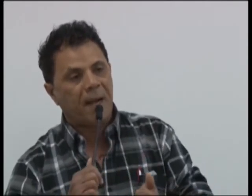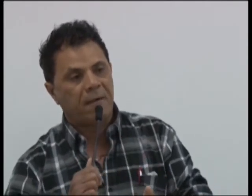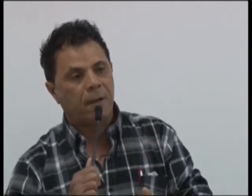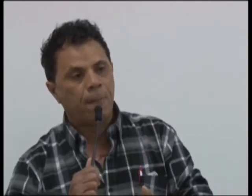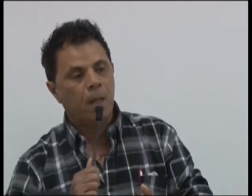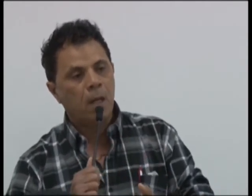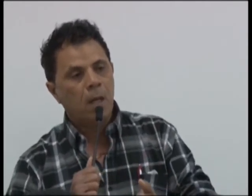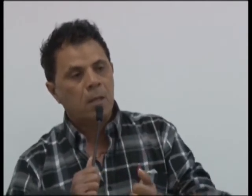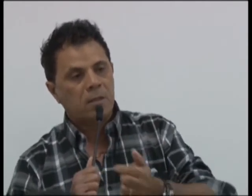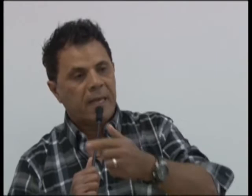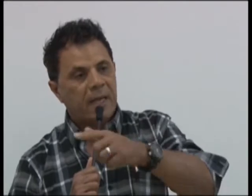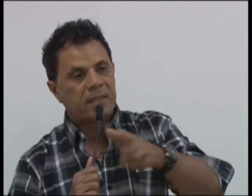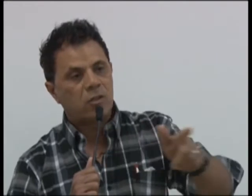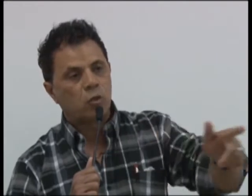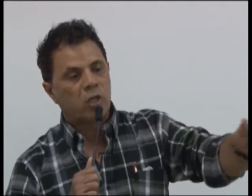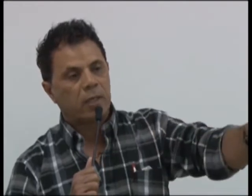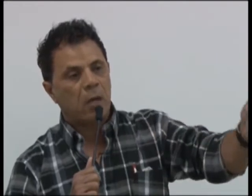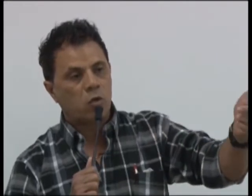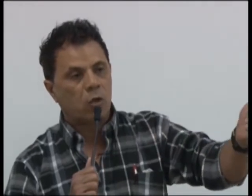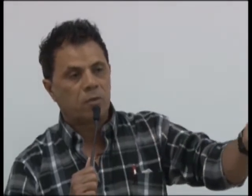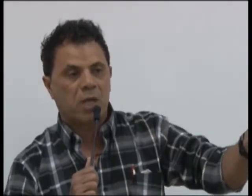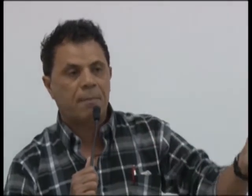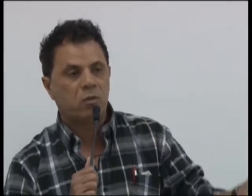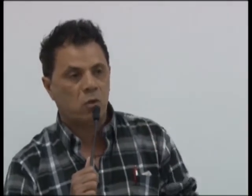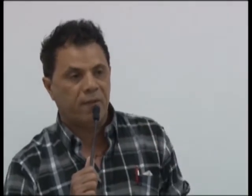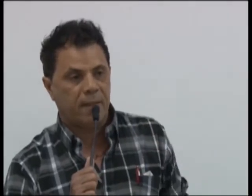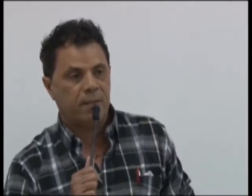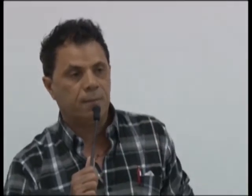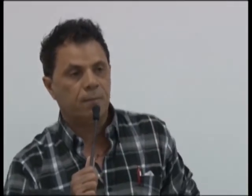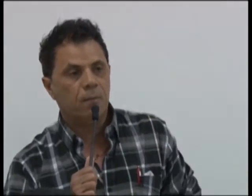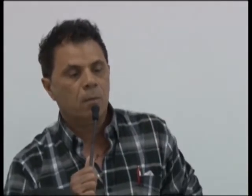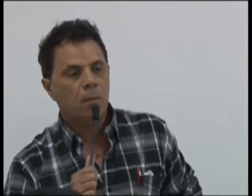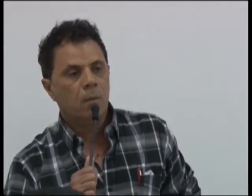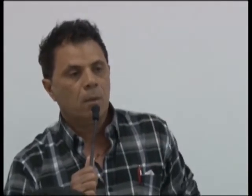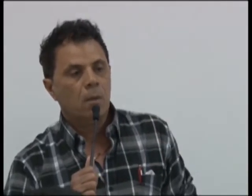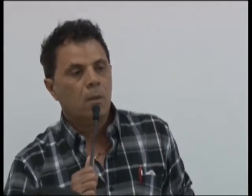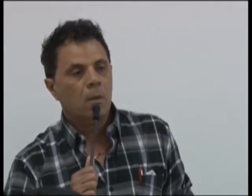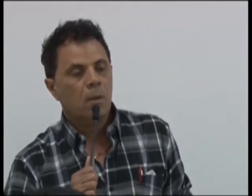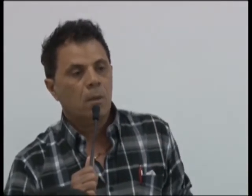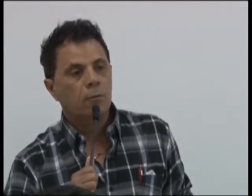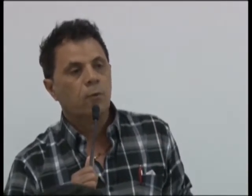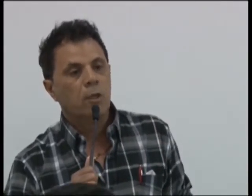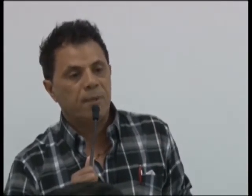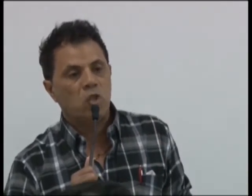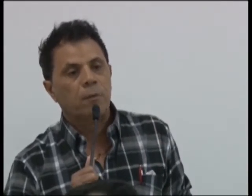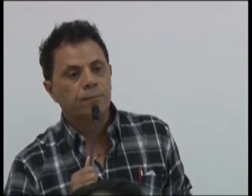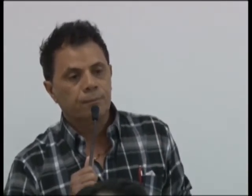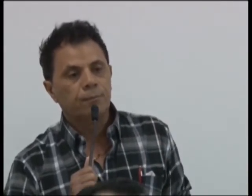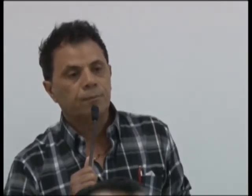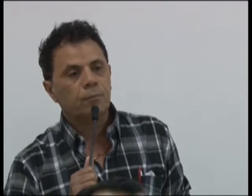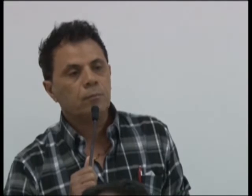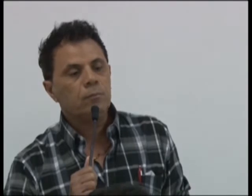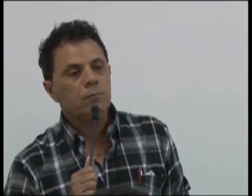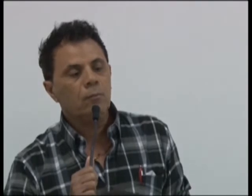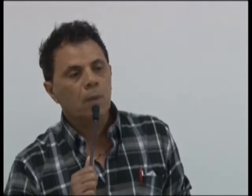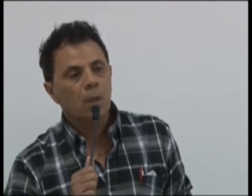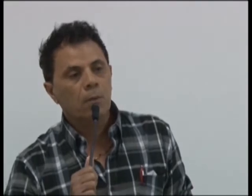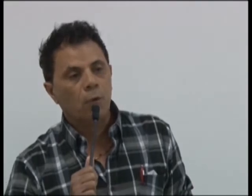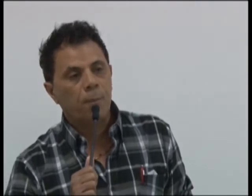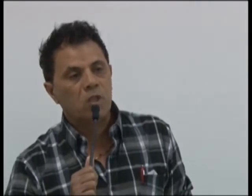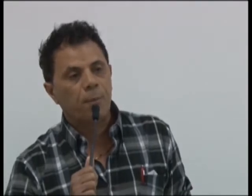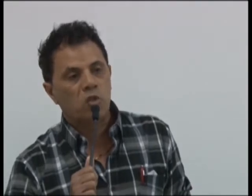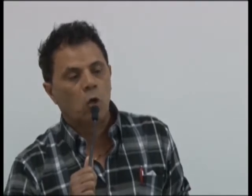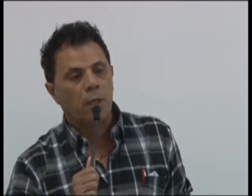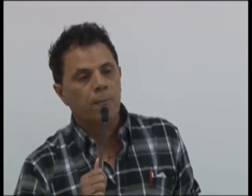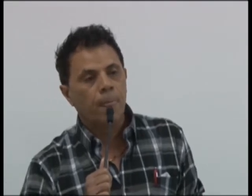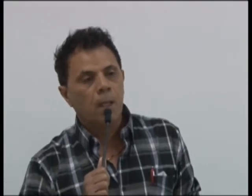eu tenho direito à palavra. Se ela quiser discutir aqui, aí o senhor sabe o que o senhor faz. Por favor, vamos ouvir o vereador. Vou pedir.